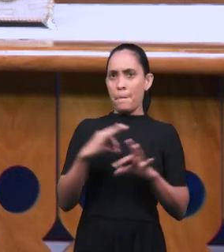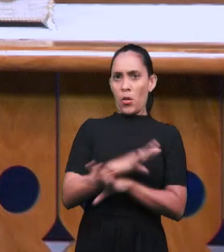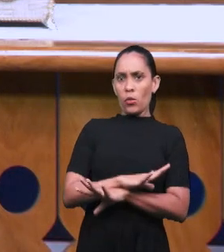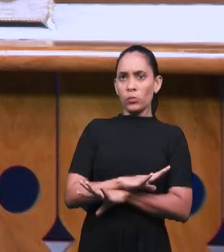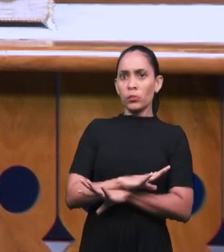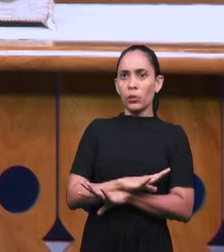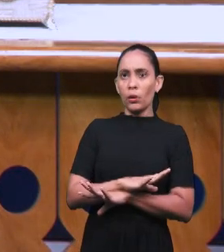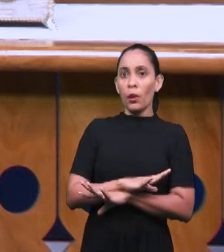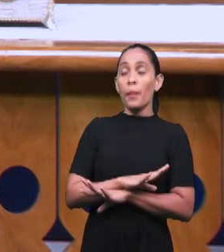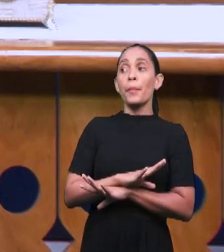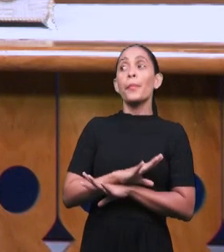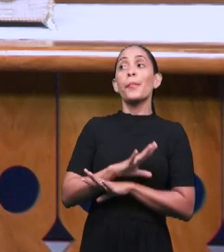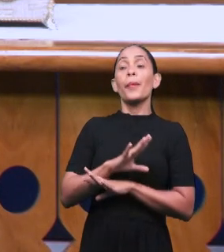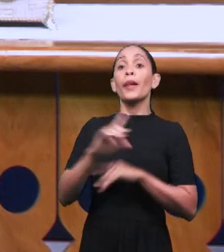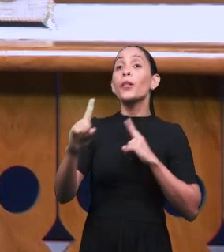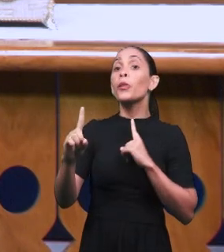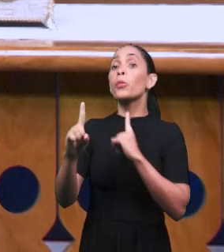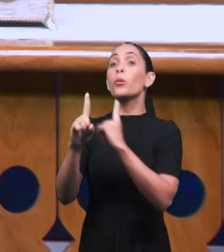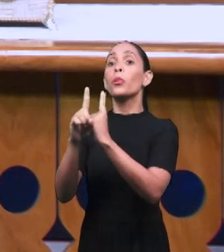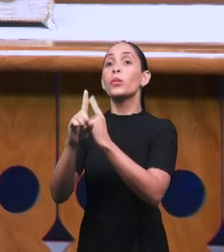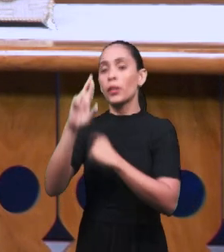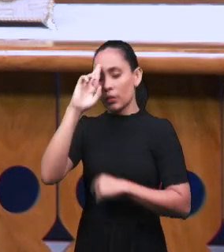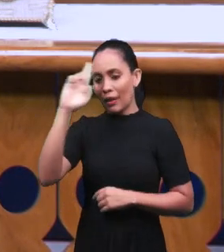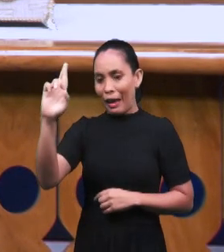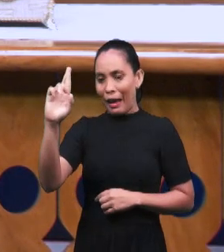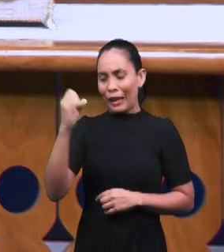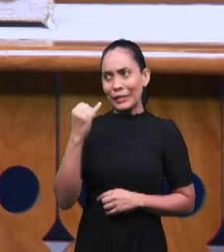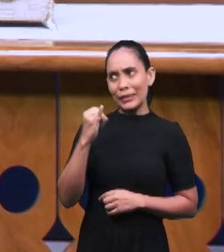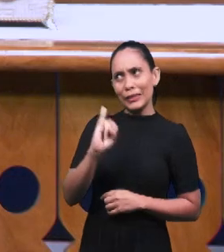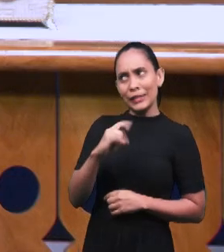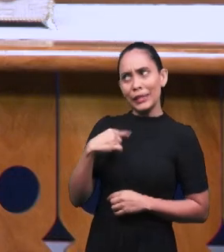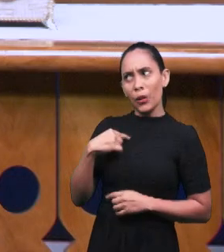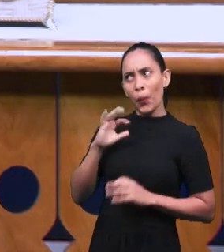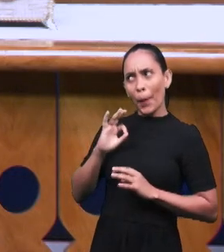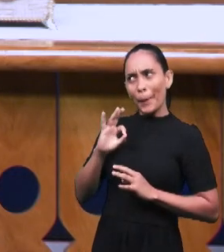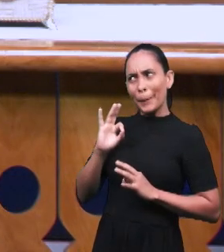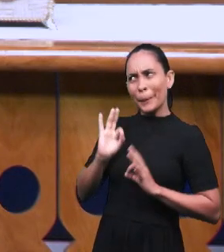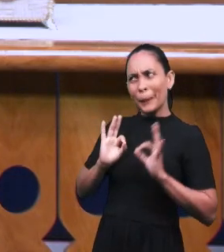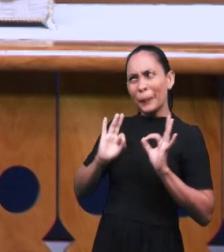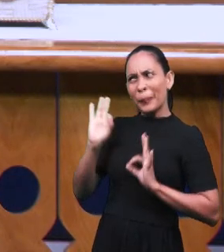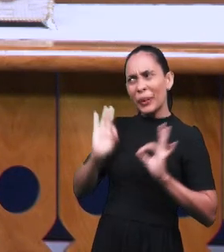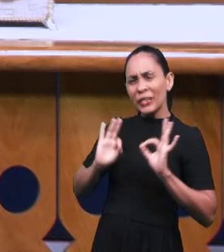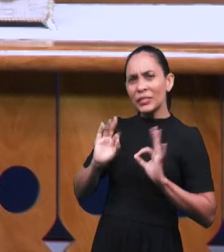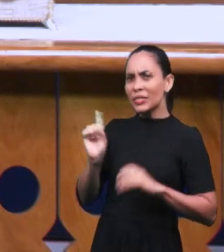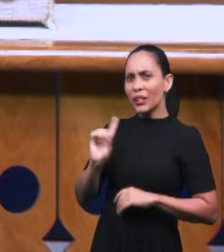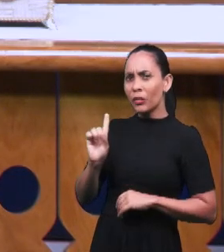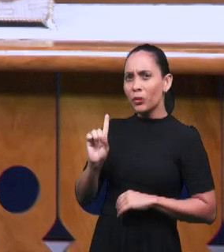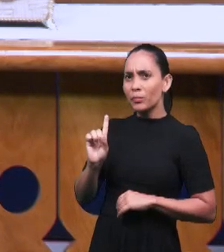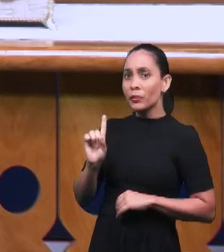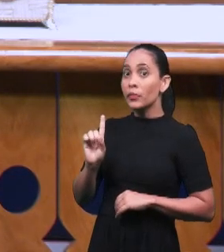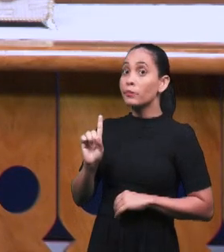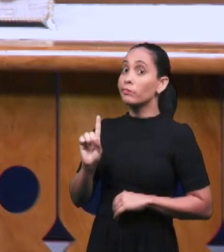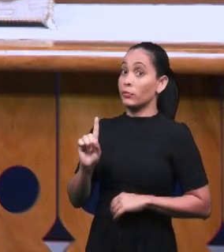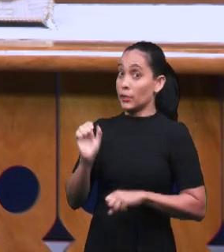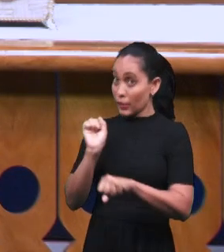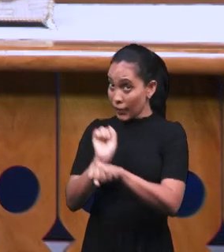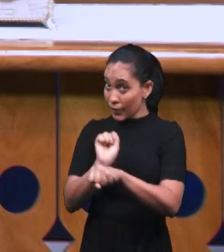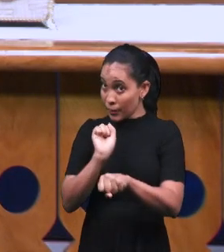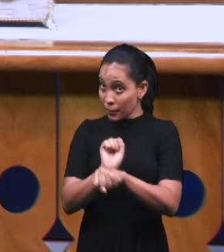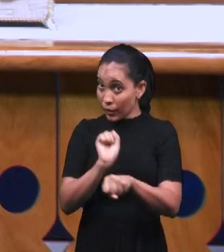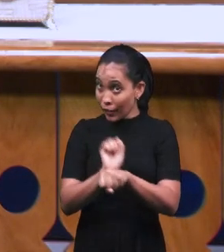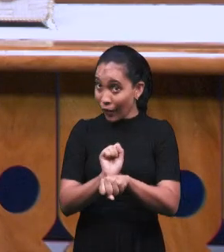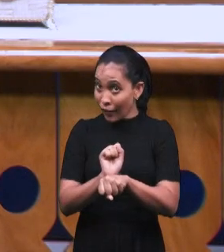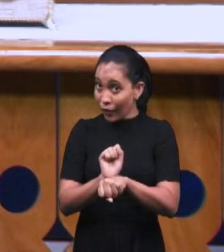o encontro com o Senhor? Não estou preparado. Para onde é que você vai? Então você vai esperar o arrebatamento para você